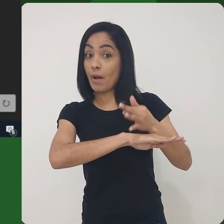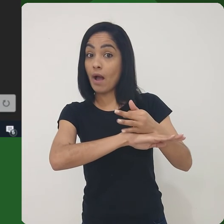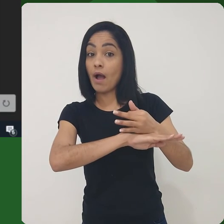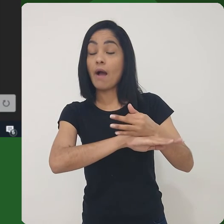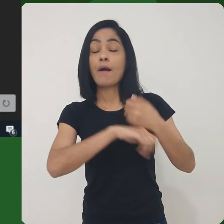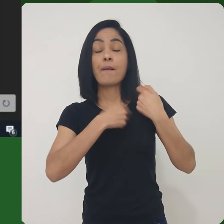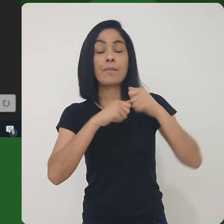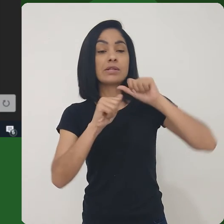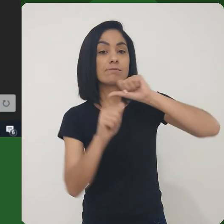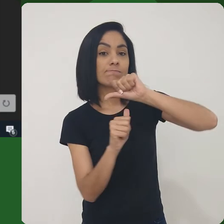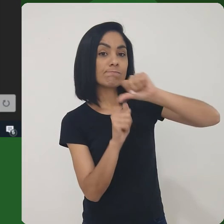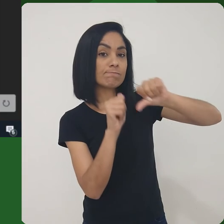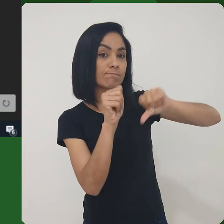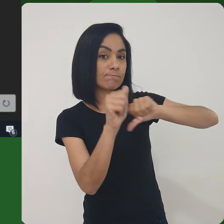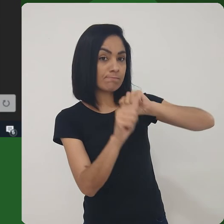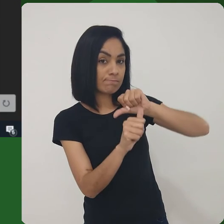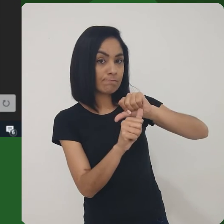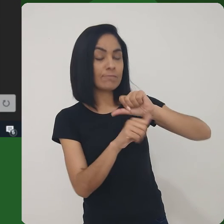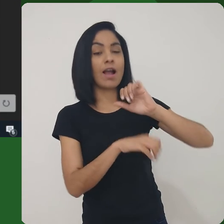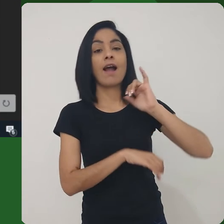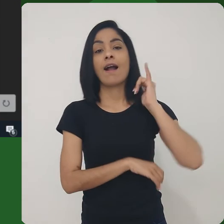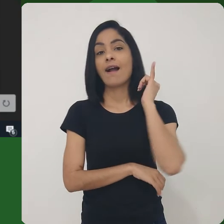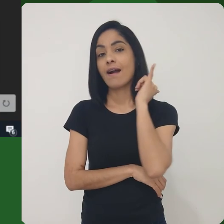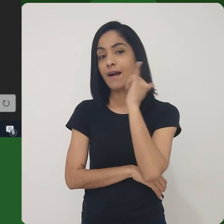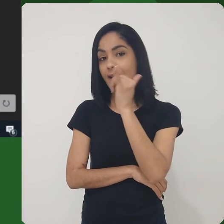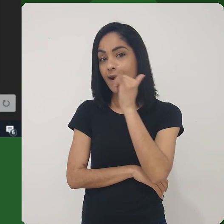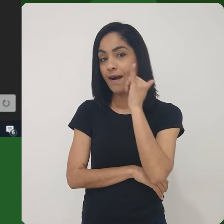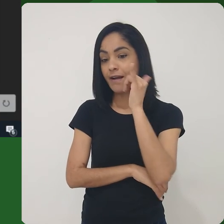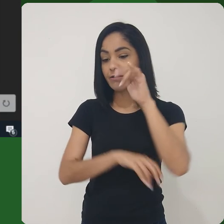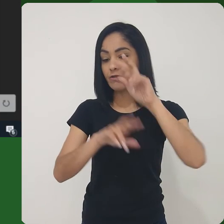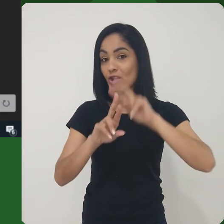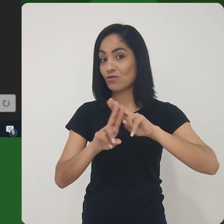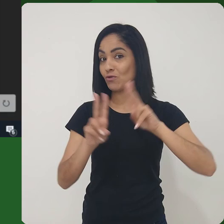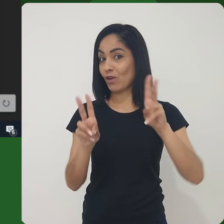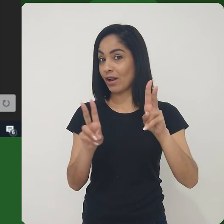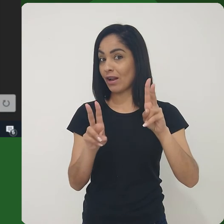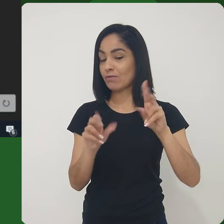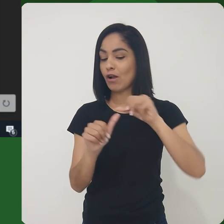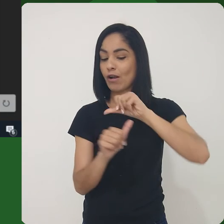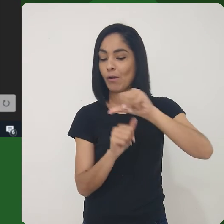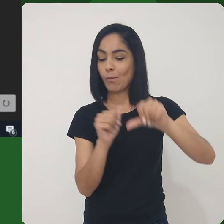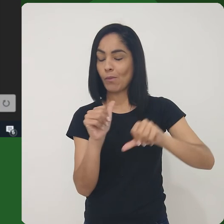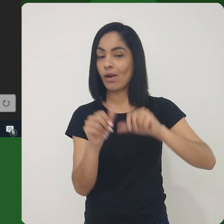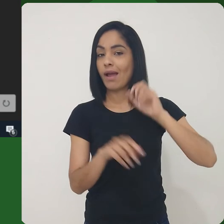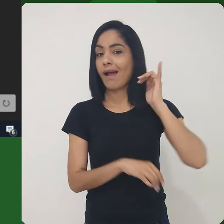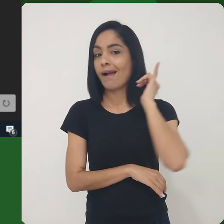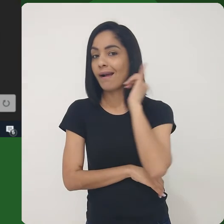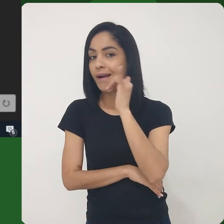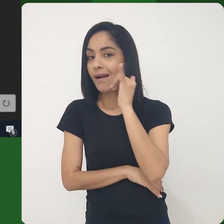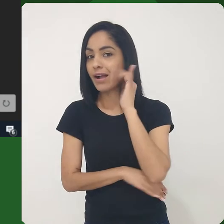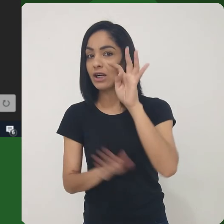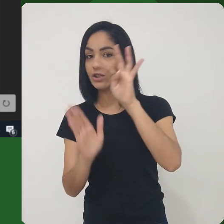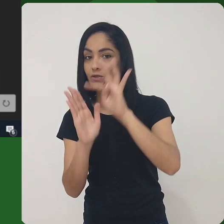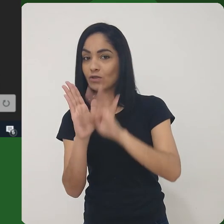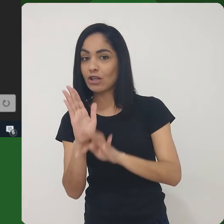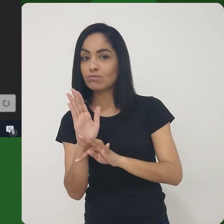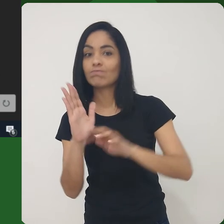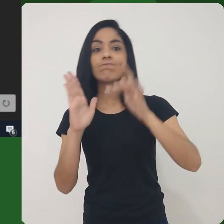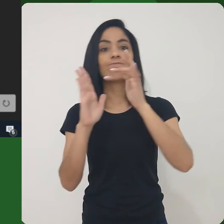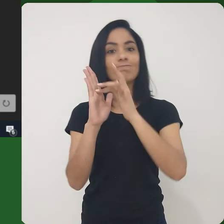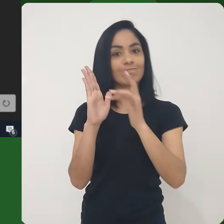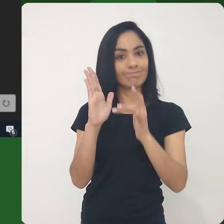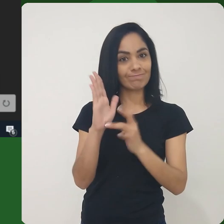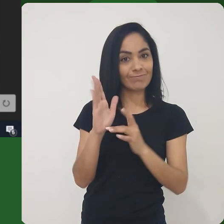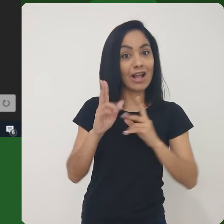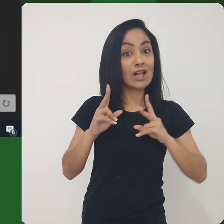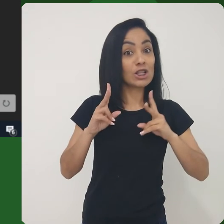ok? Então, vocês vão ter que transformar essa narrativa aqui em uma ata, certo?